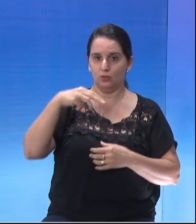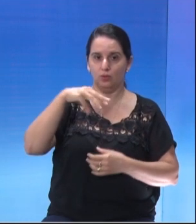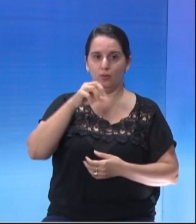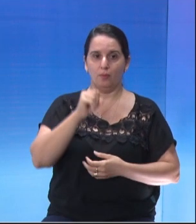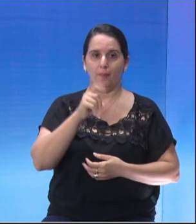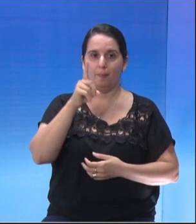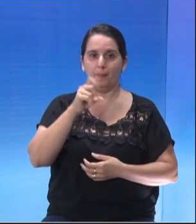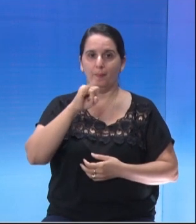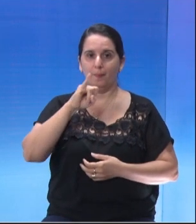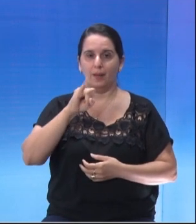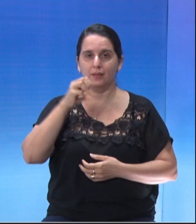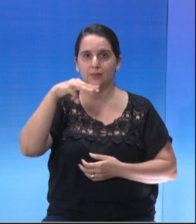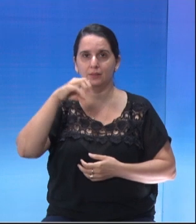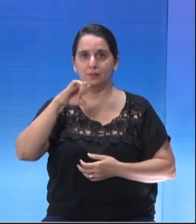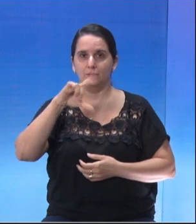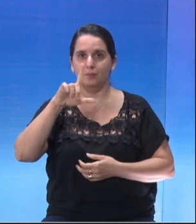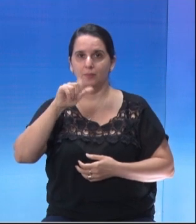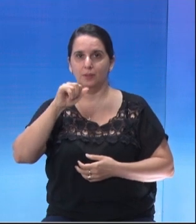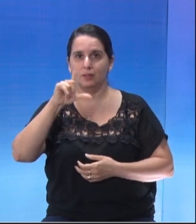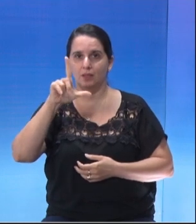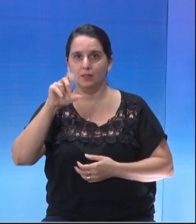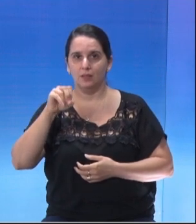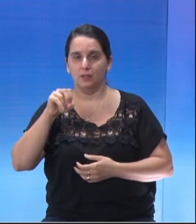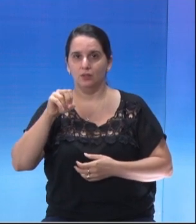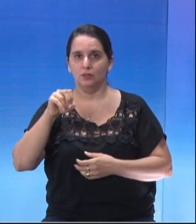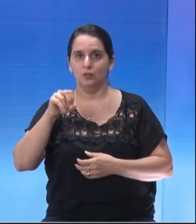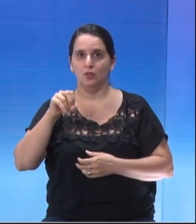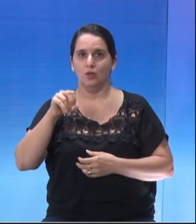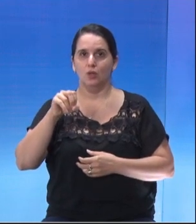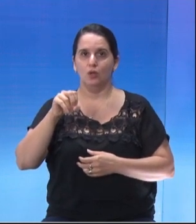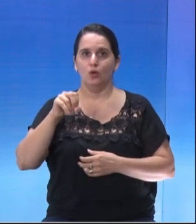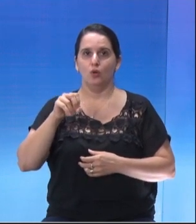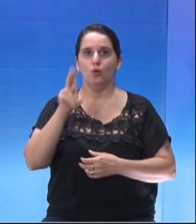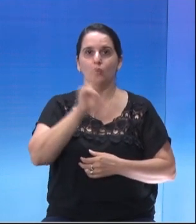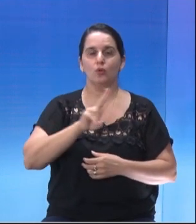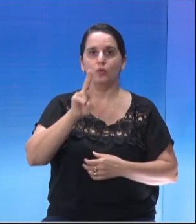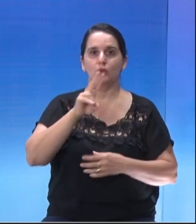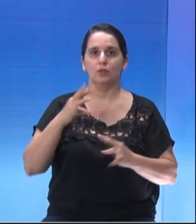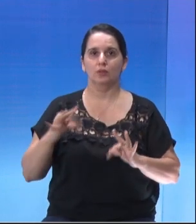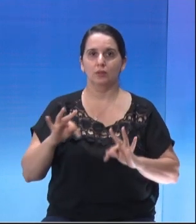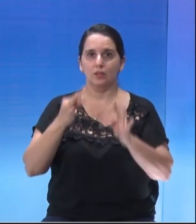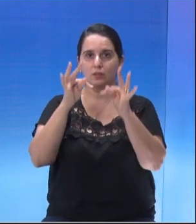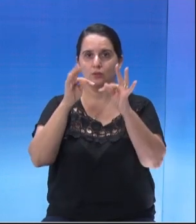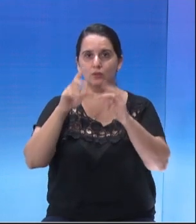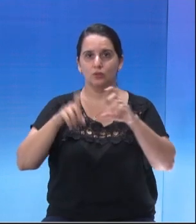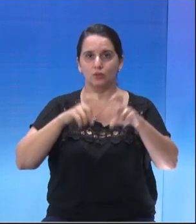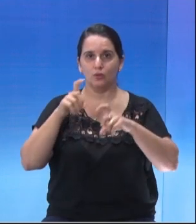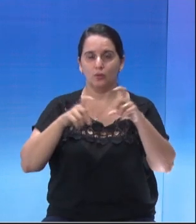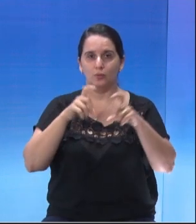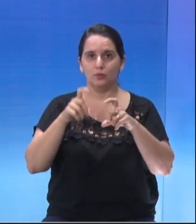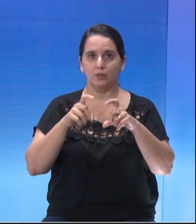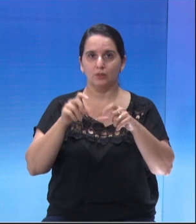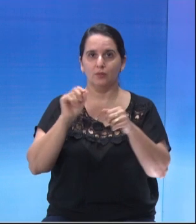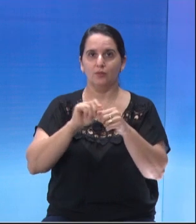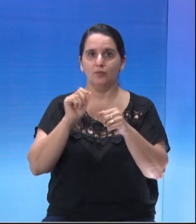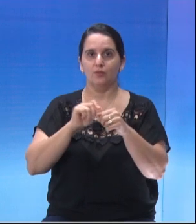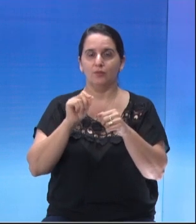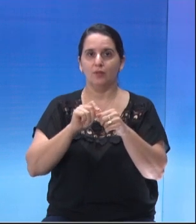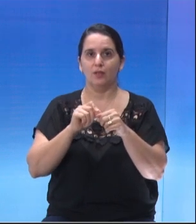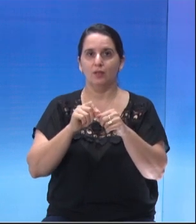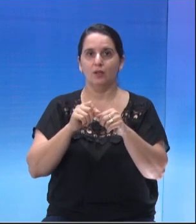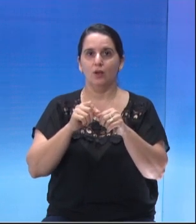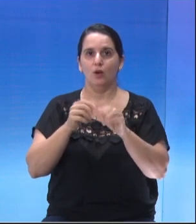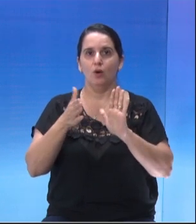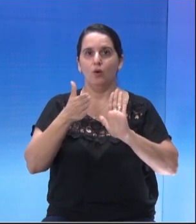Pezin, engenheiro de computação, desenvolveu junto com seus alunos o programa Farejador de